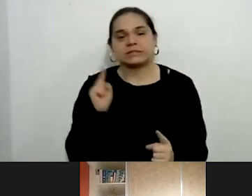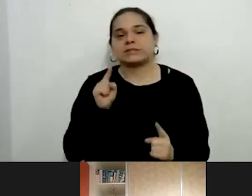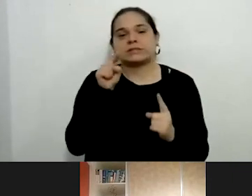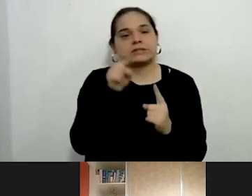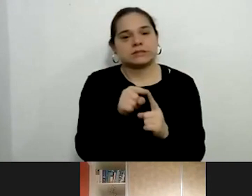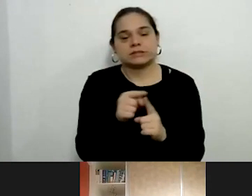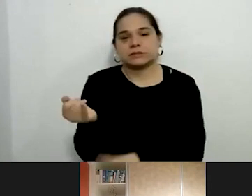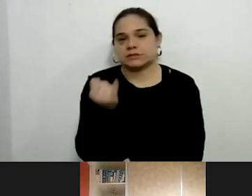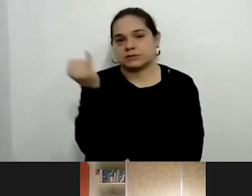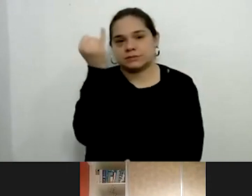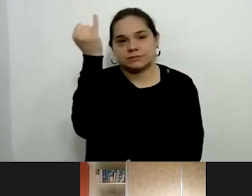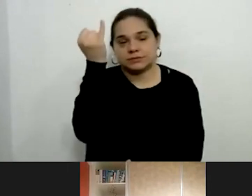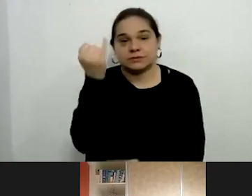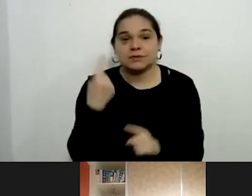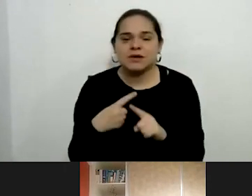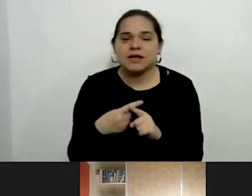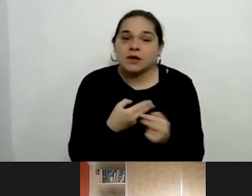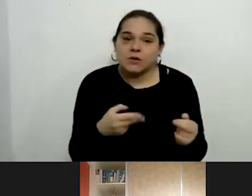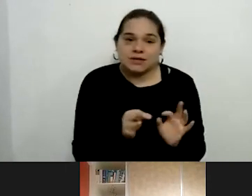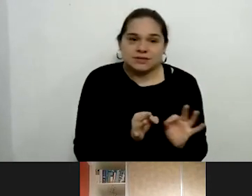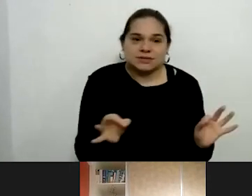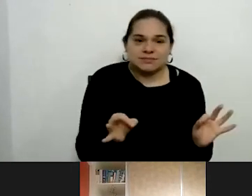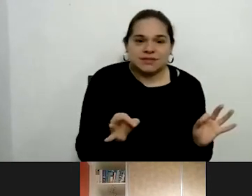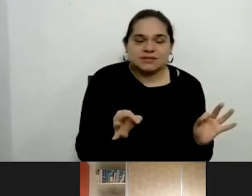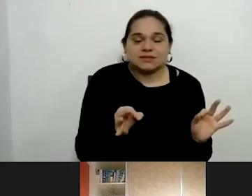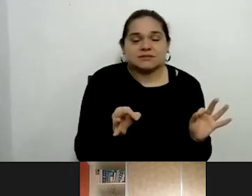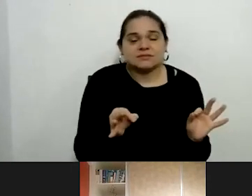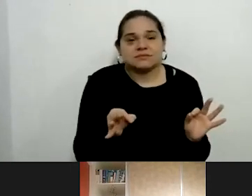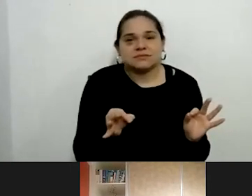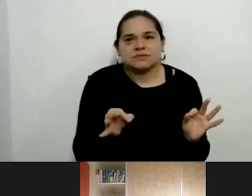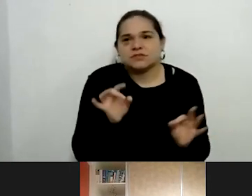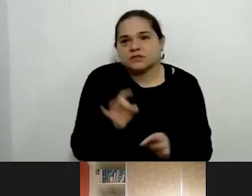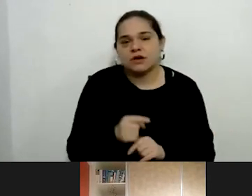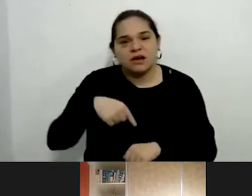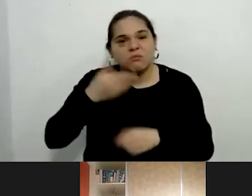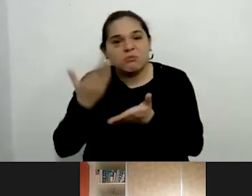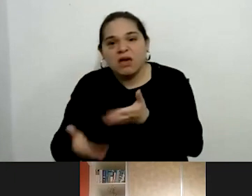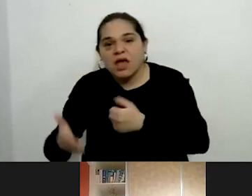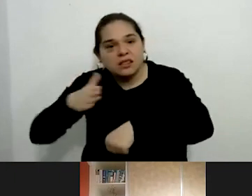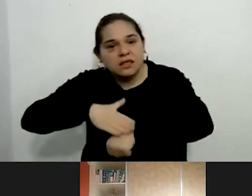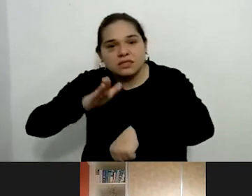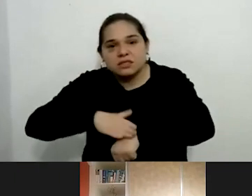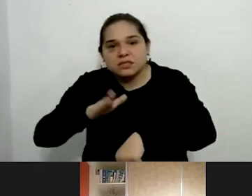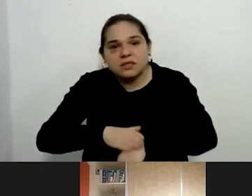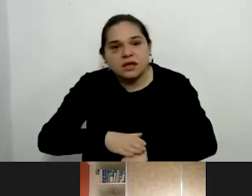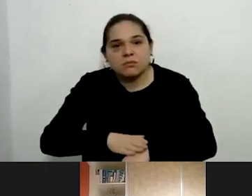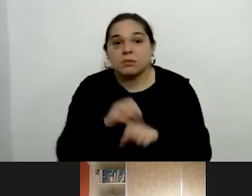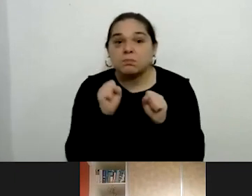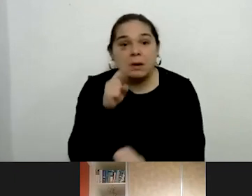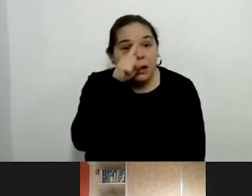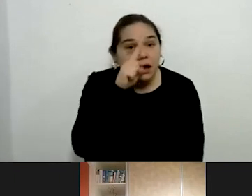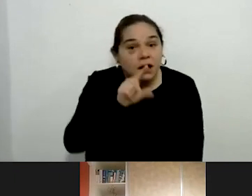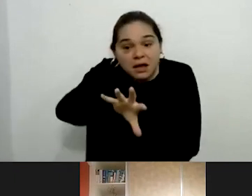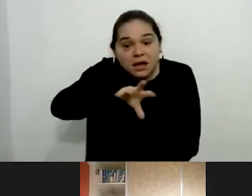imediato, porque quando é uma coisa simples, às vezes a gente só realmente vai lá, perde tempo e está se expondo, né? Nesse